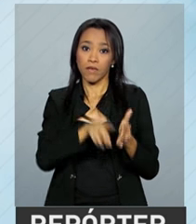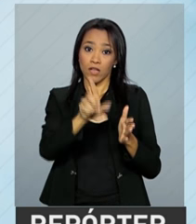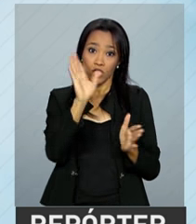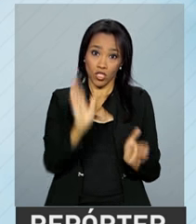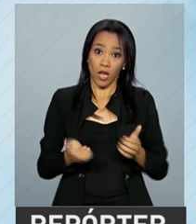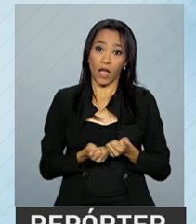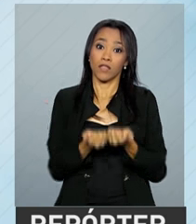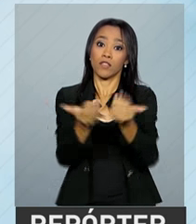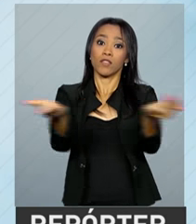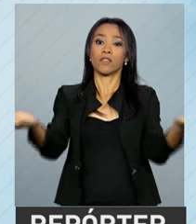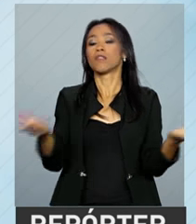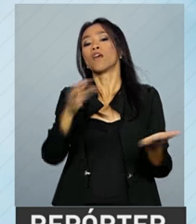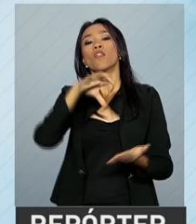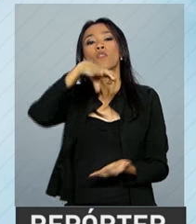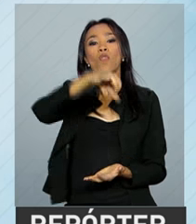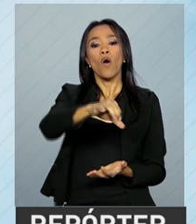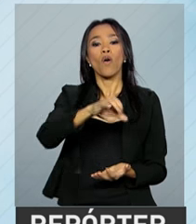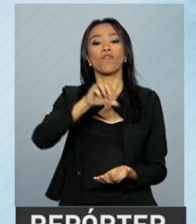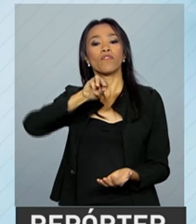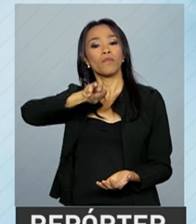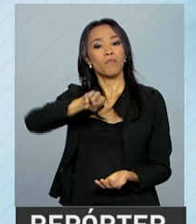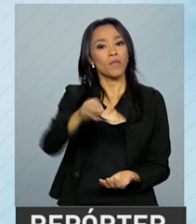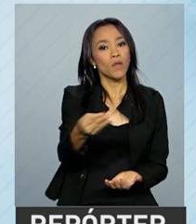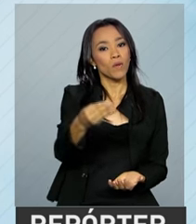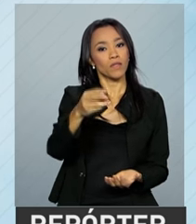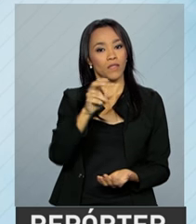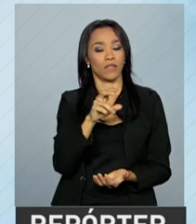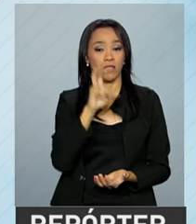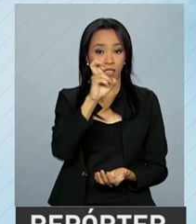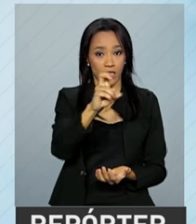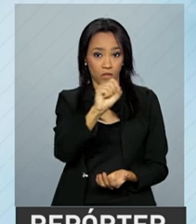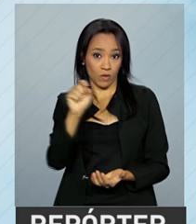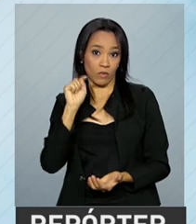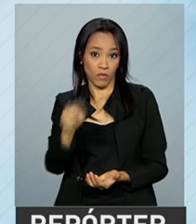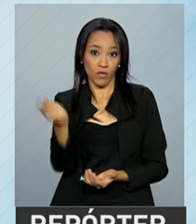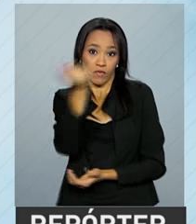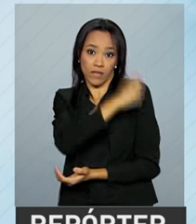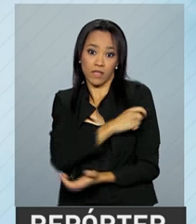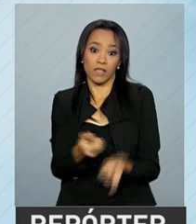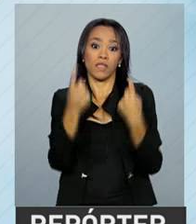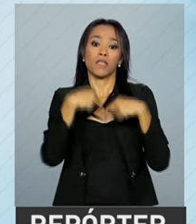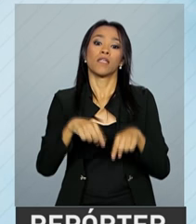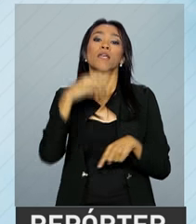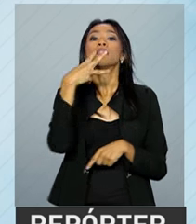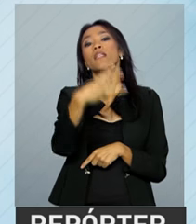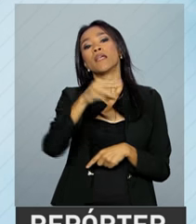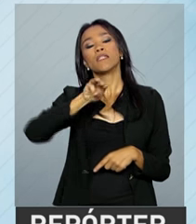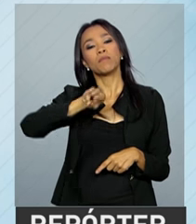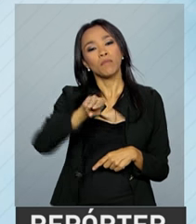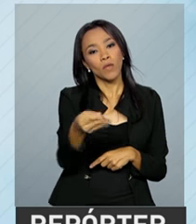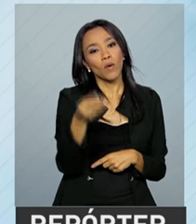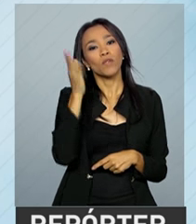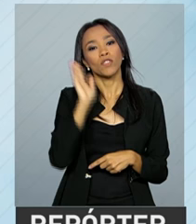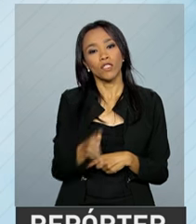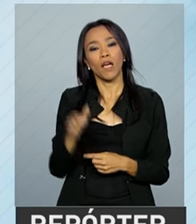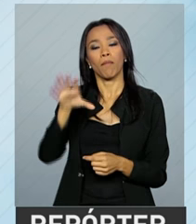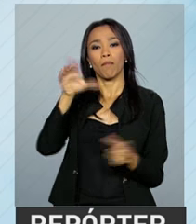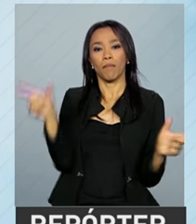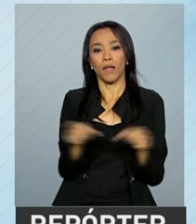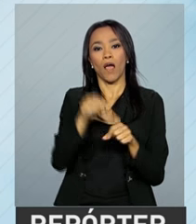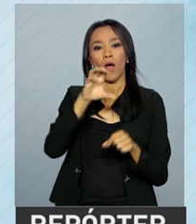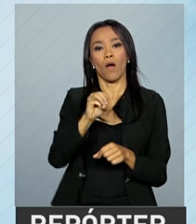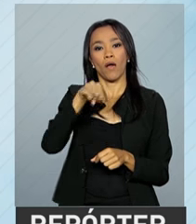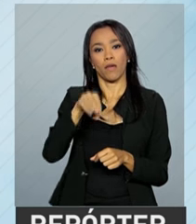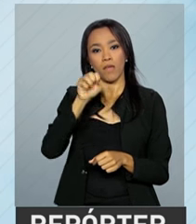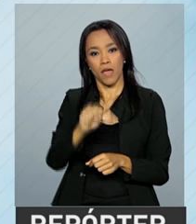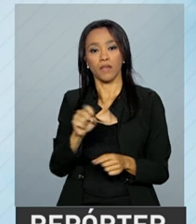e abriu nove milhões e meio de doses da vacina três milhões e meio foram adquiridos pela organização mundial de saúde e